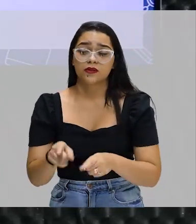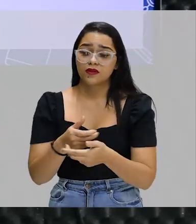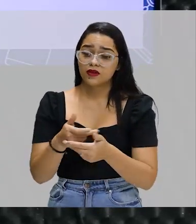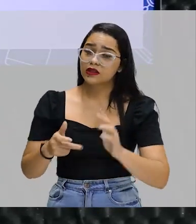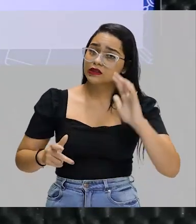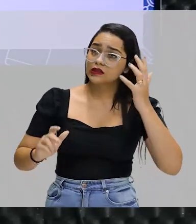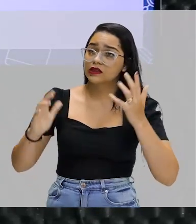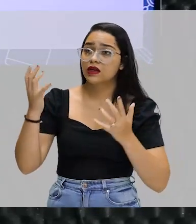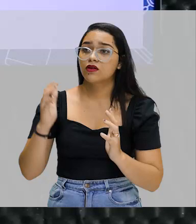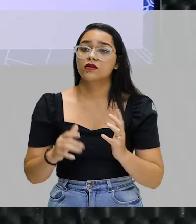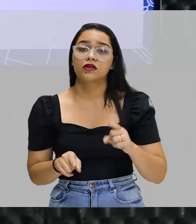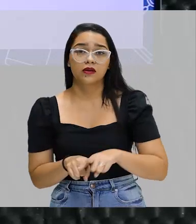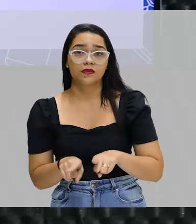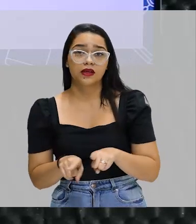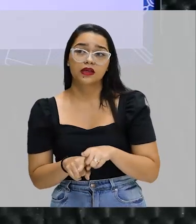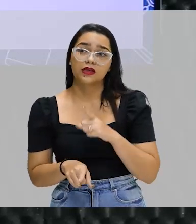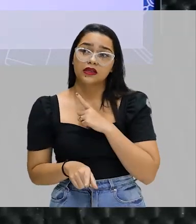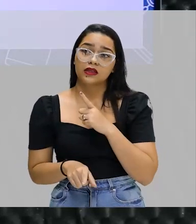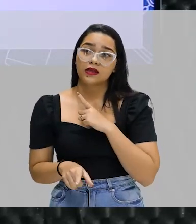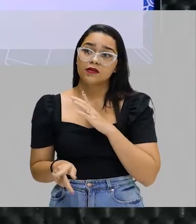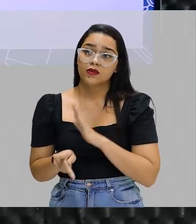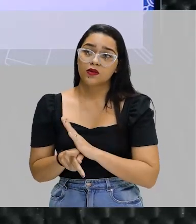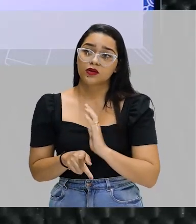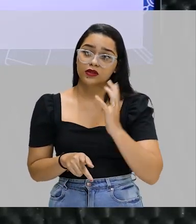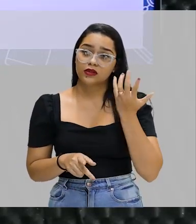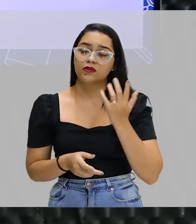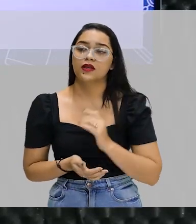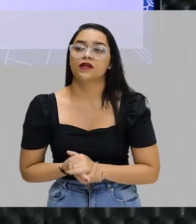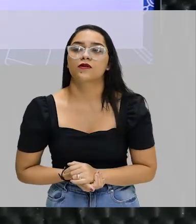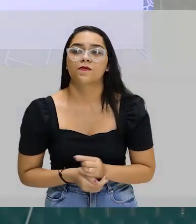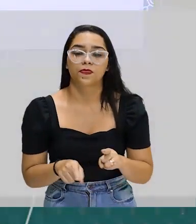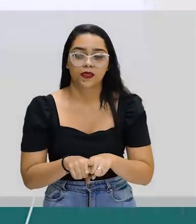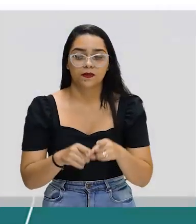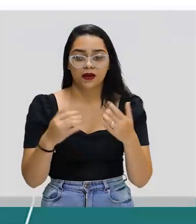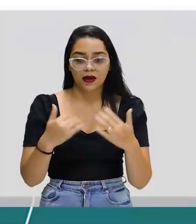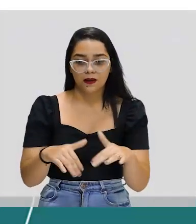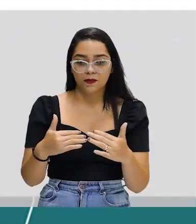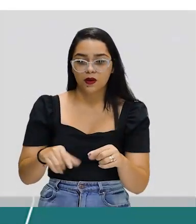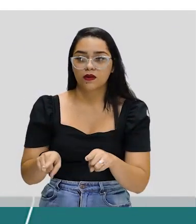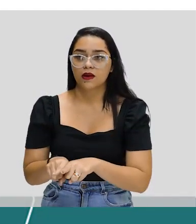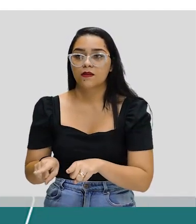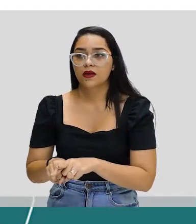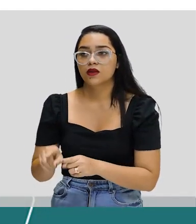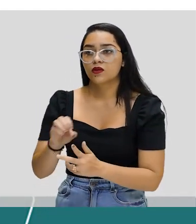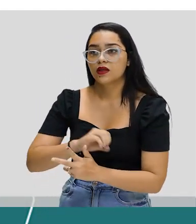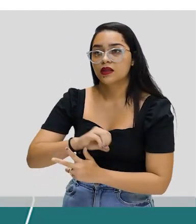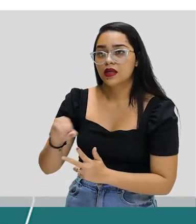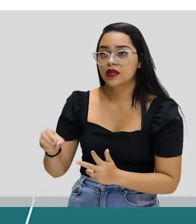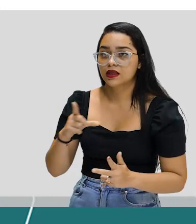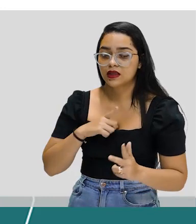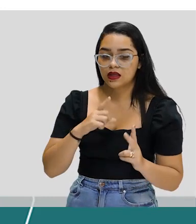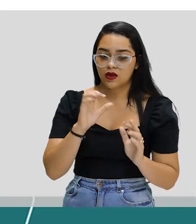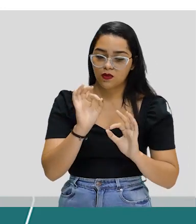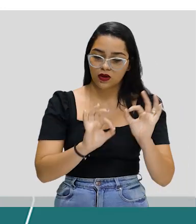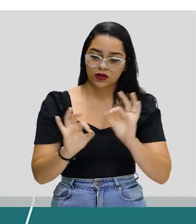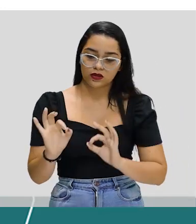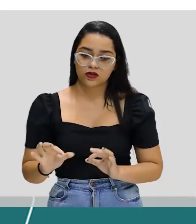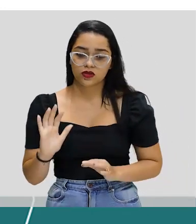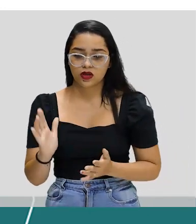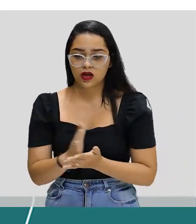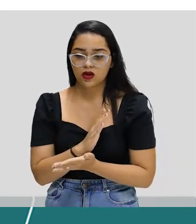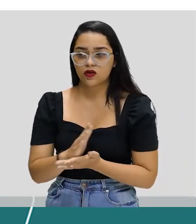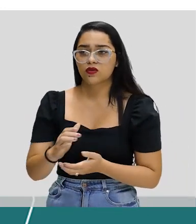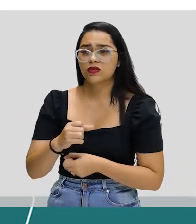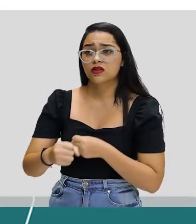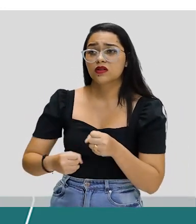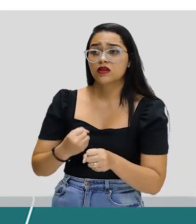eventos recentes, que trazem esse tipo de situação. A prova de língua estrangeira do Enem segue um padrão já há alguns